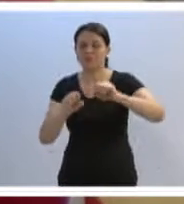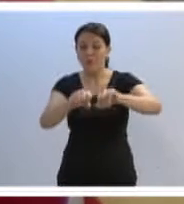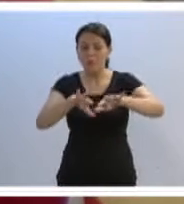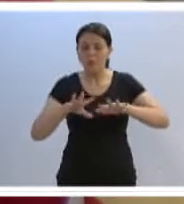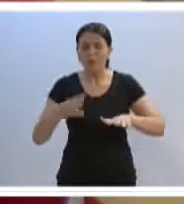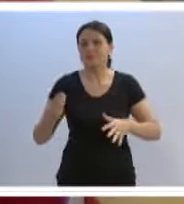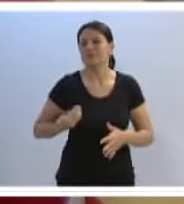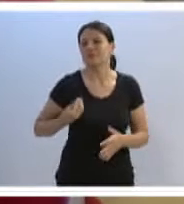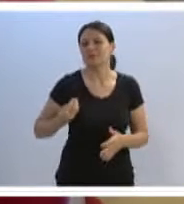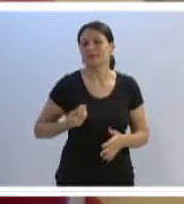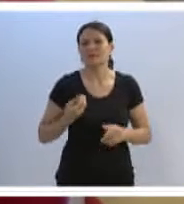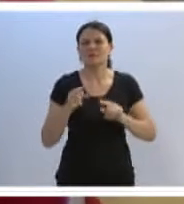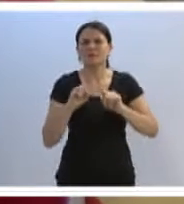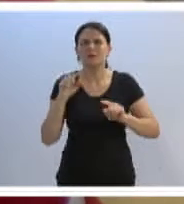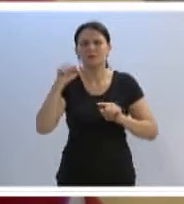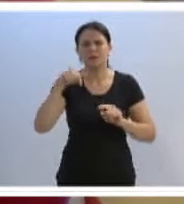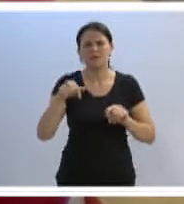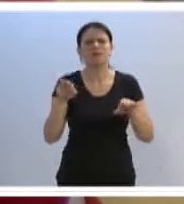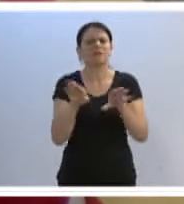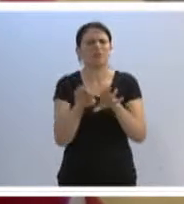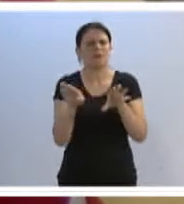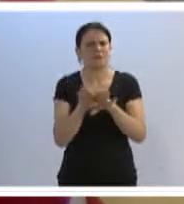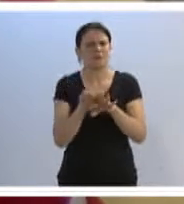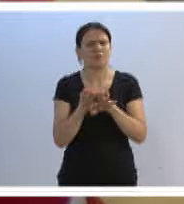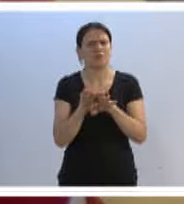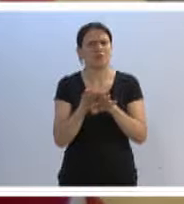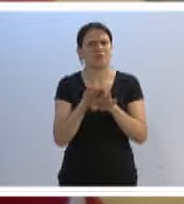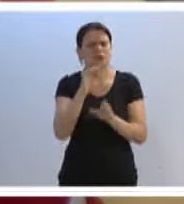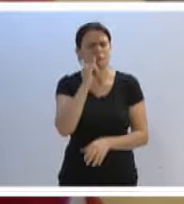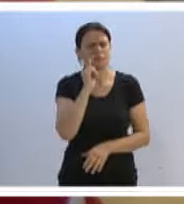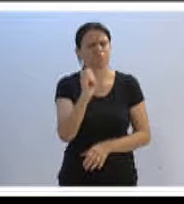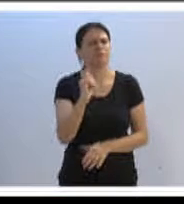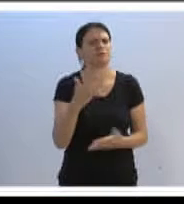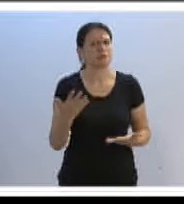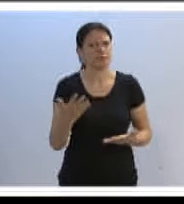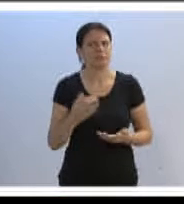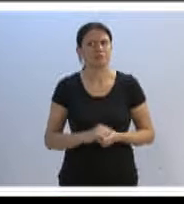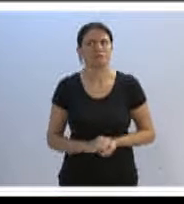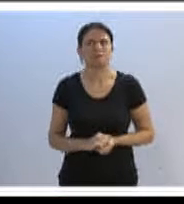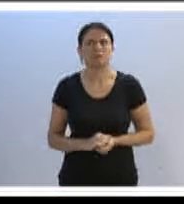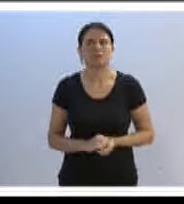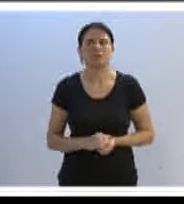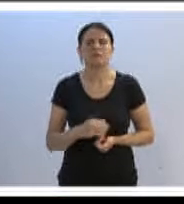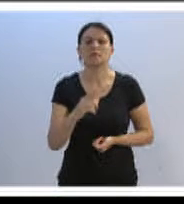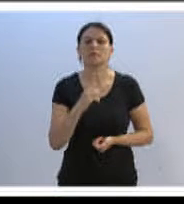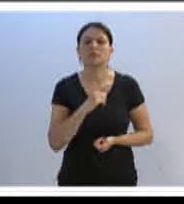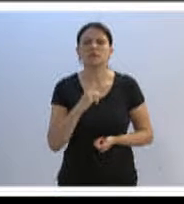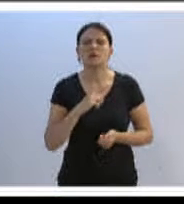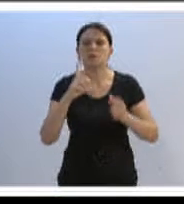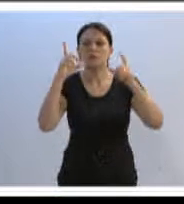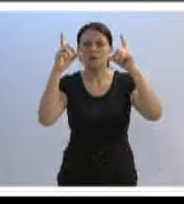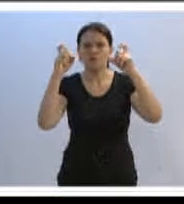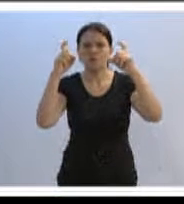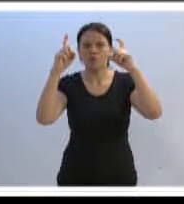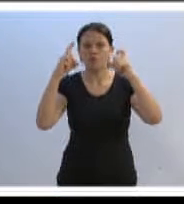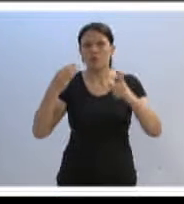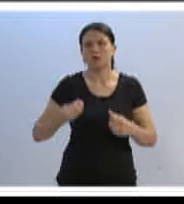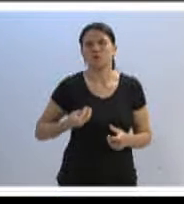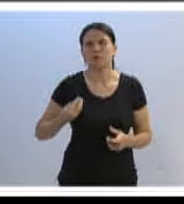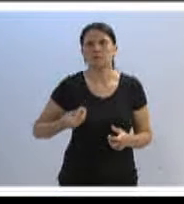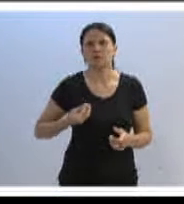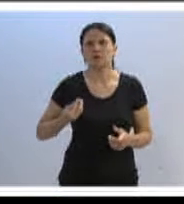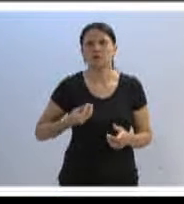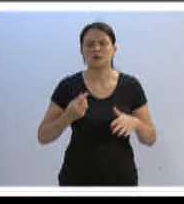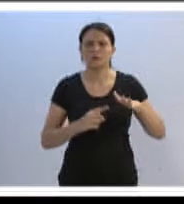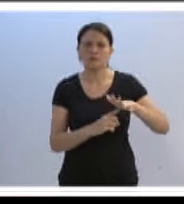presente, mas aqui fazer também uma advertência. Estive lá e, gente, temos até as fotos aí da minha presença na Feirinha da